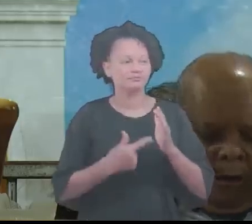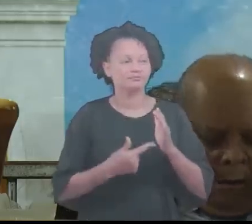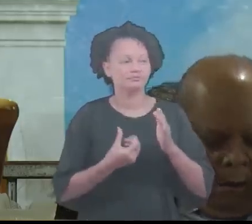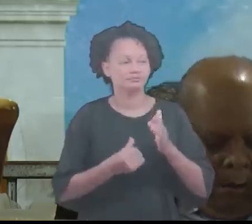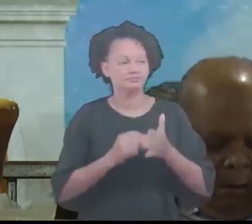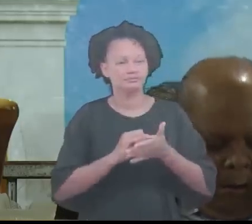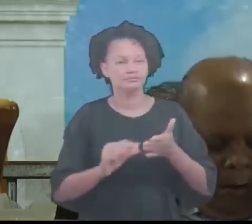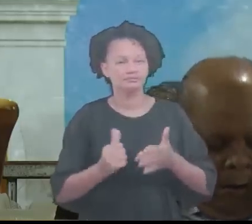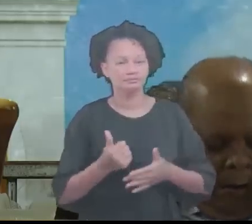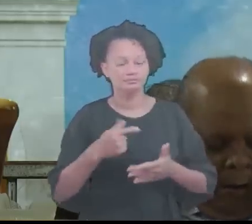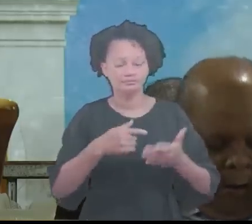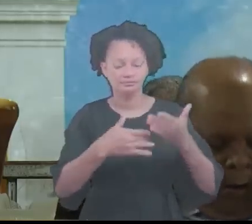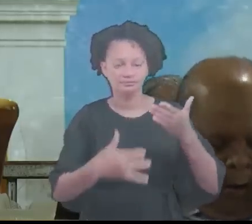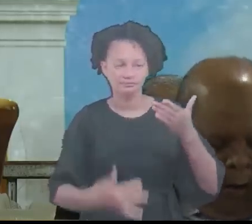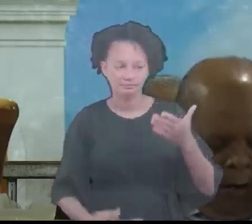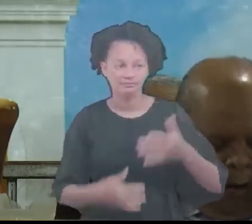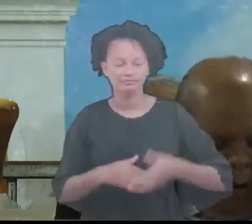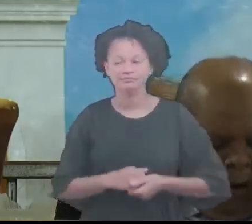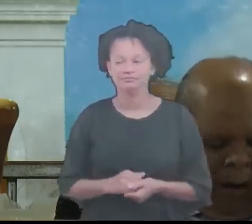Para a